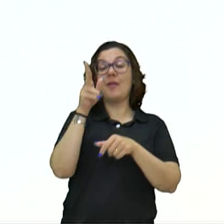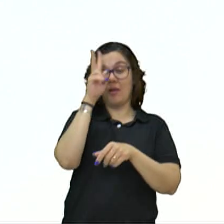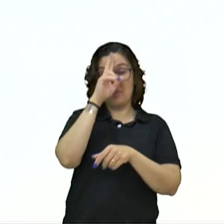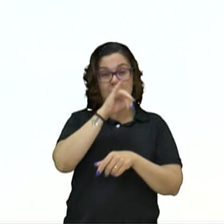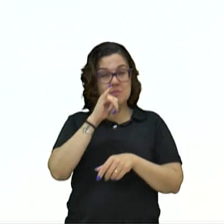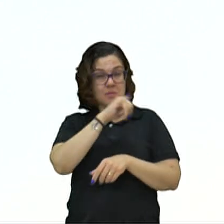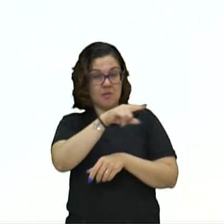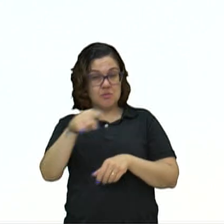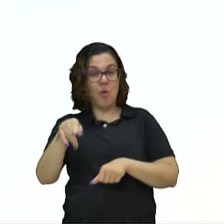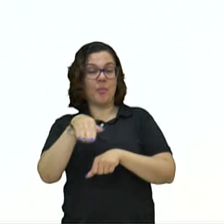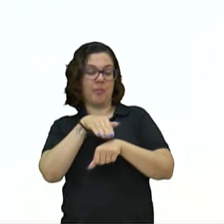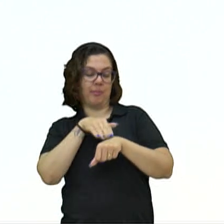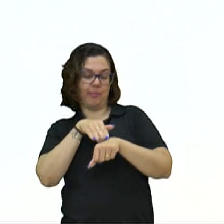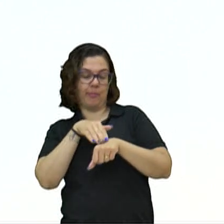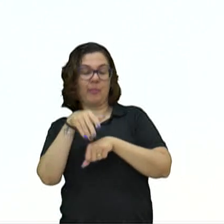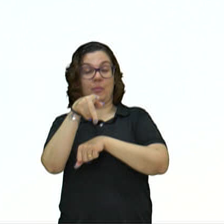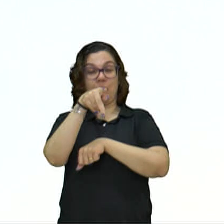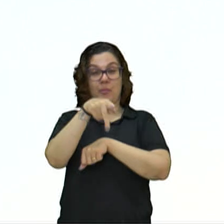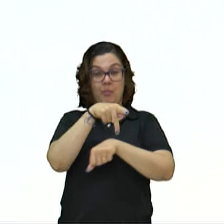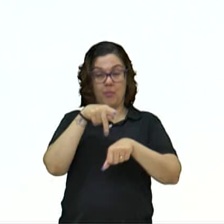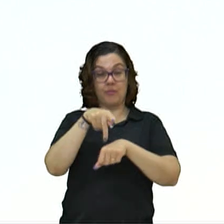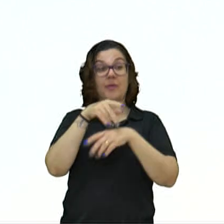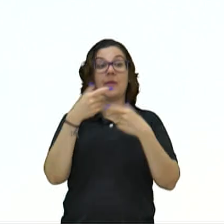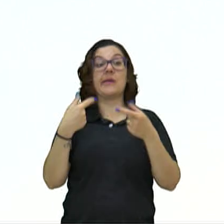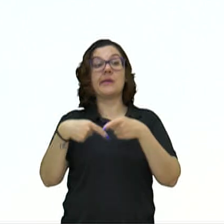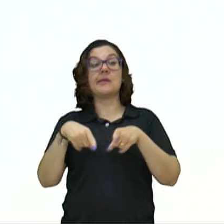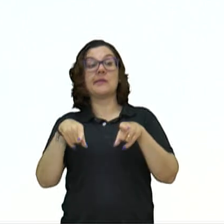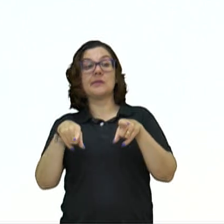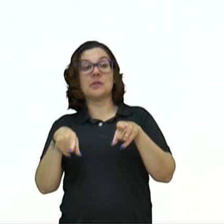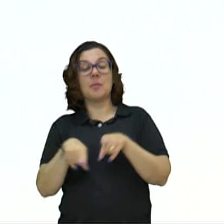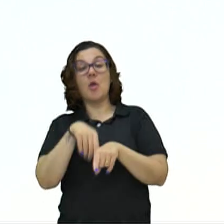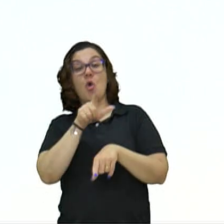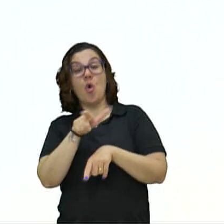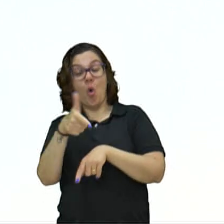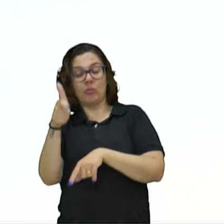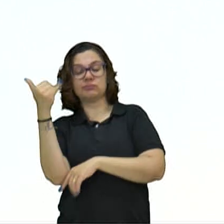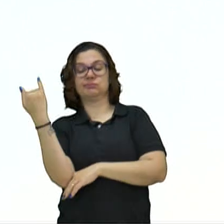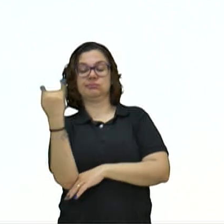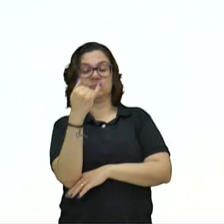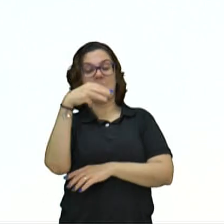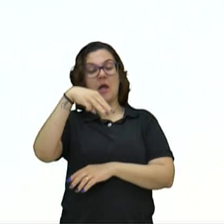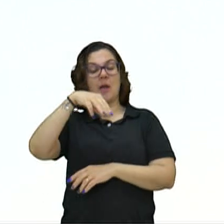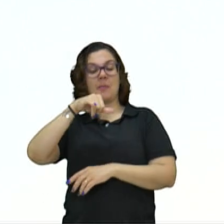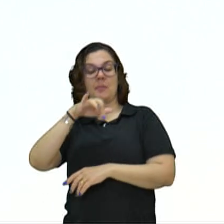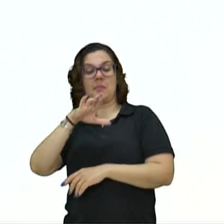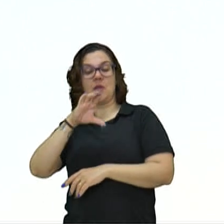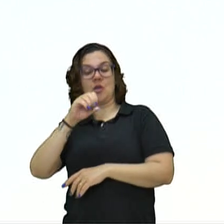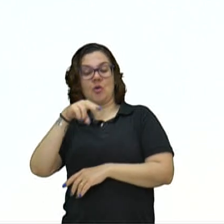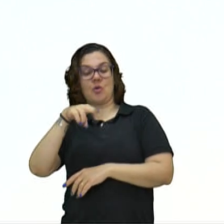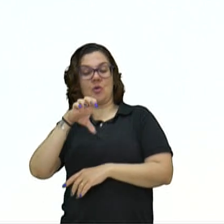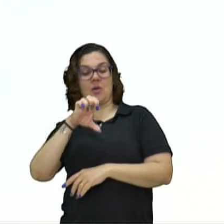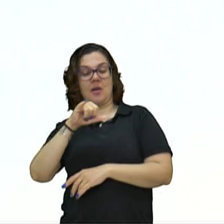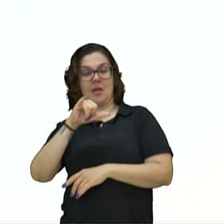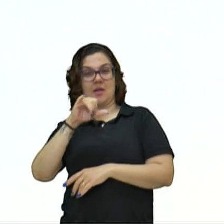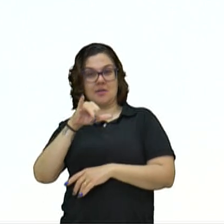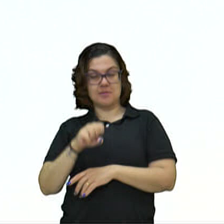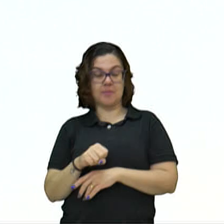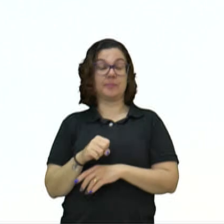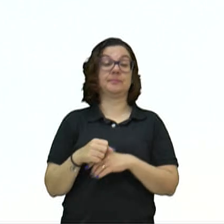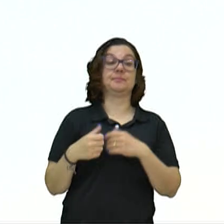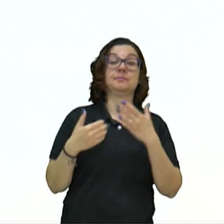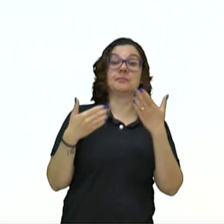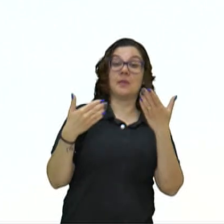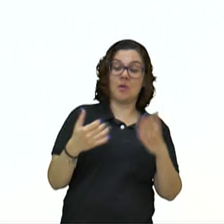pele mais escurecida e os estados federados da micronésia pelas outras pequenas ilhas nas ilhas salomão temos